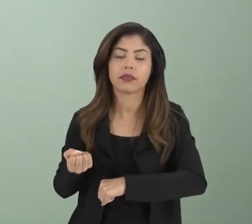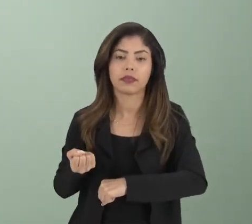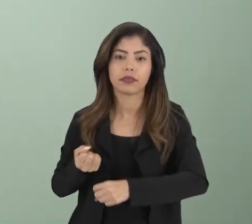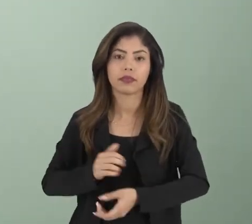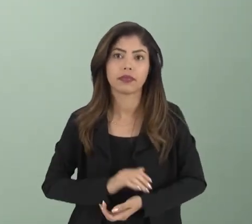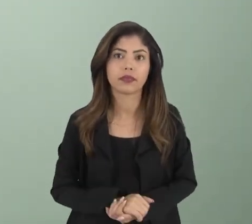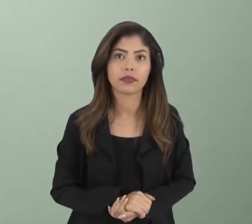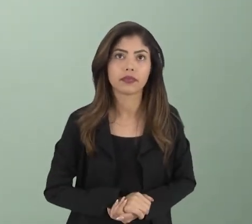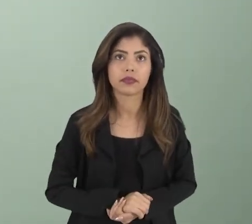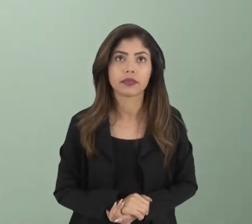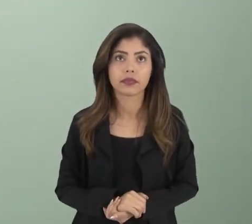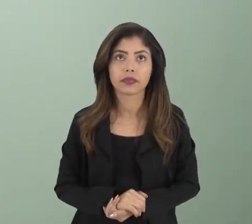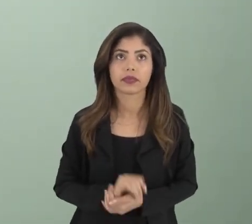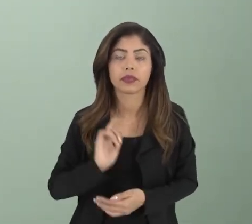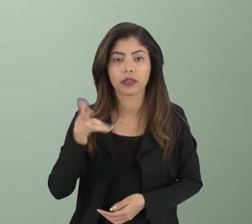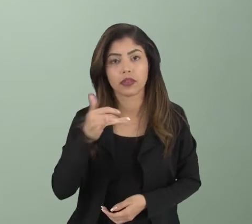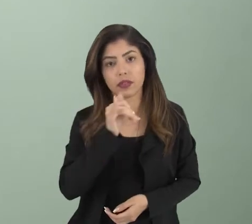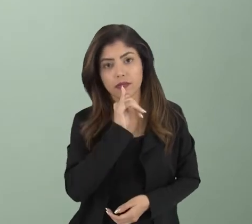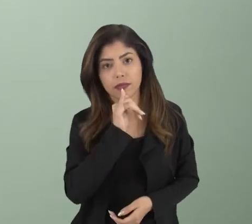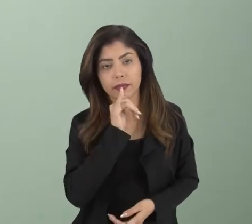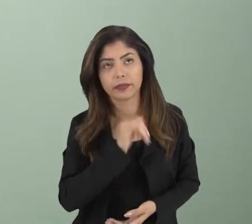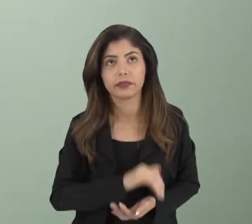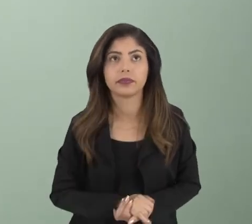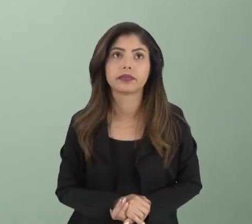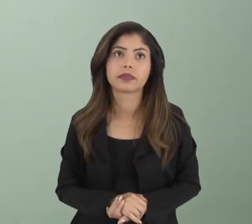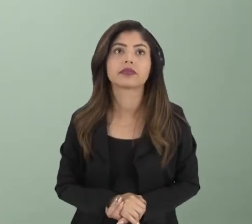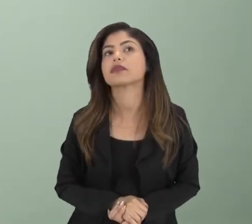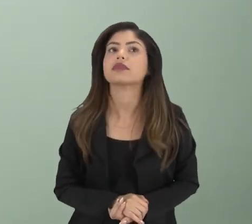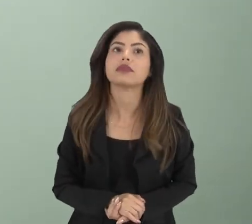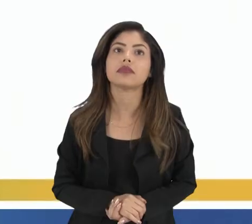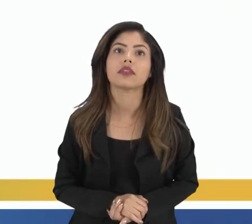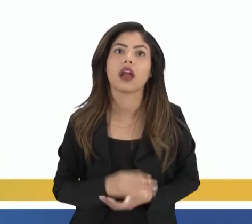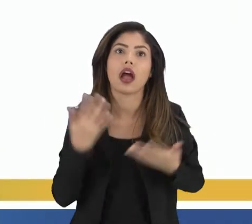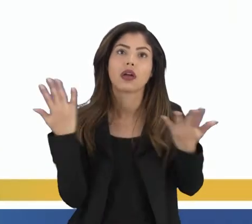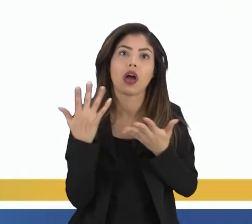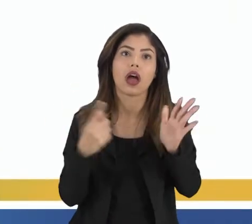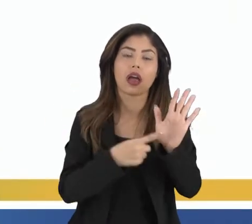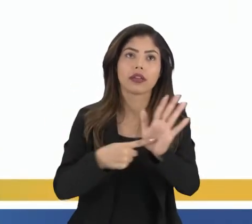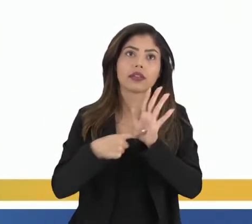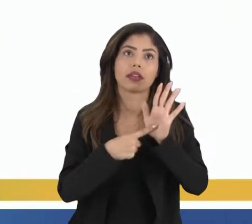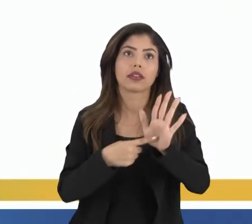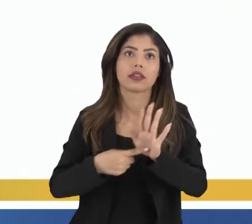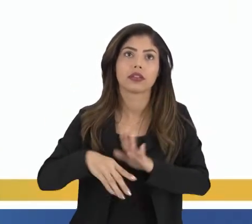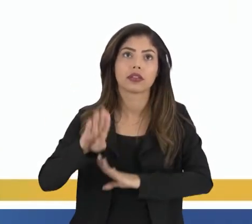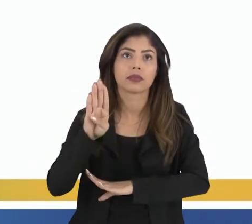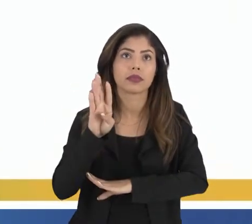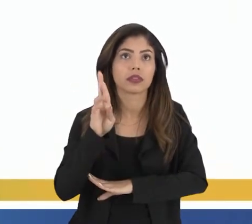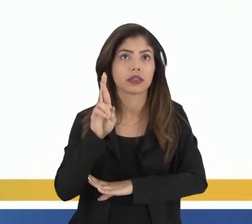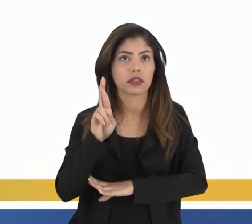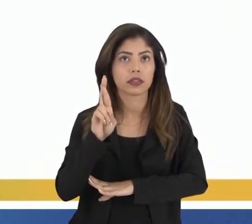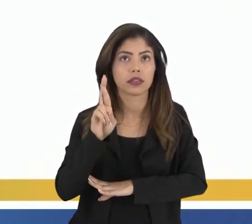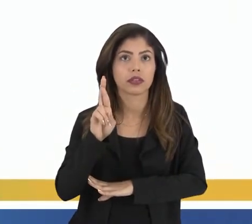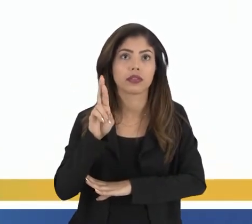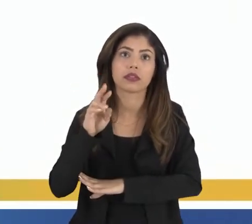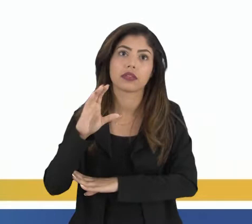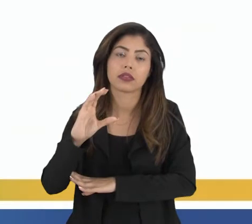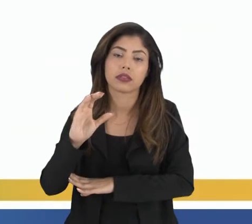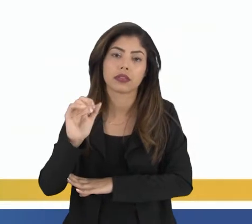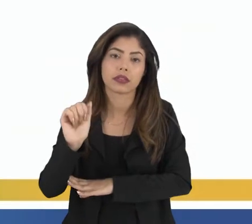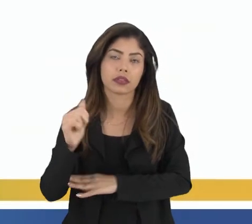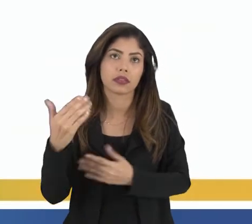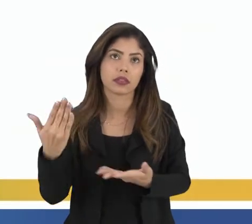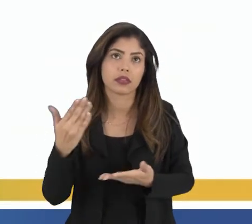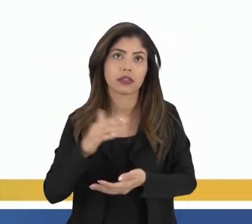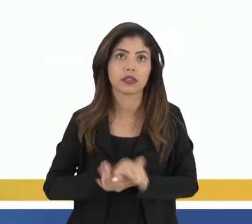metal é negativo, e quem é negativo recebe elétrons. Vamos para mais um exemplo. Agora eu tenho a formação do brometo de